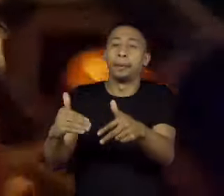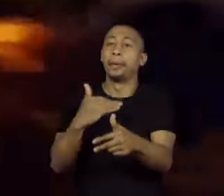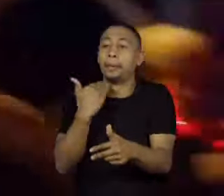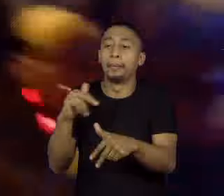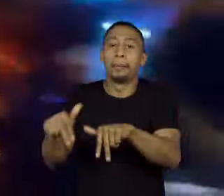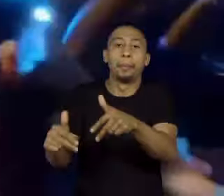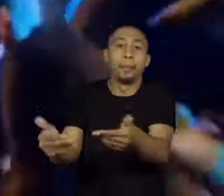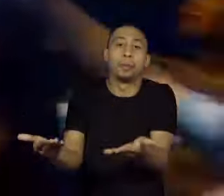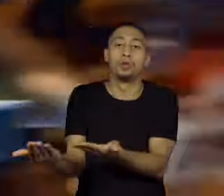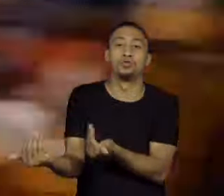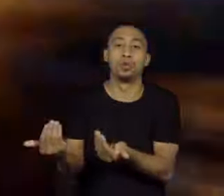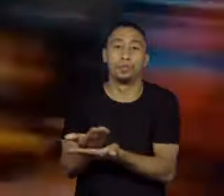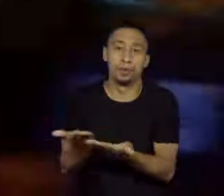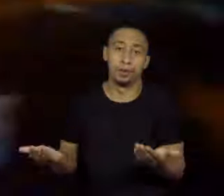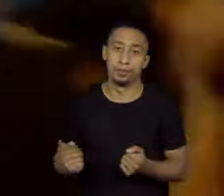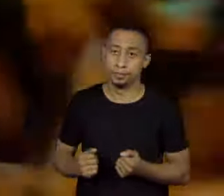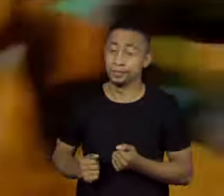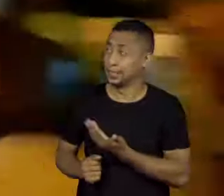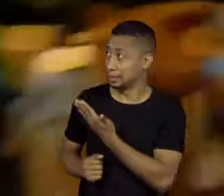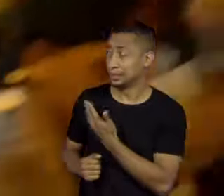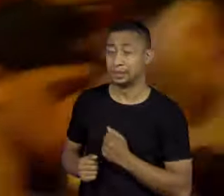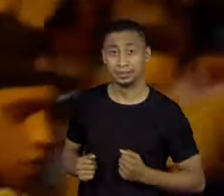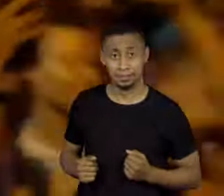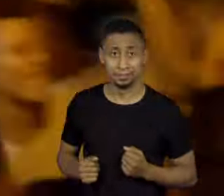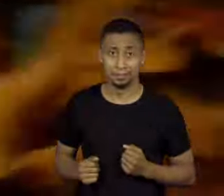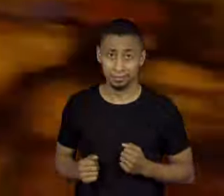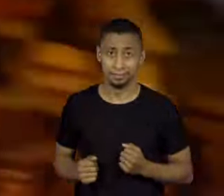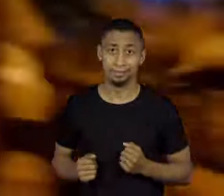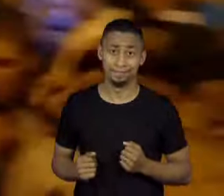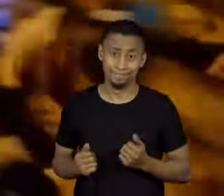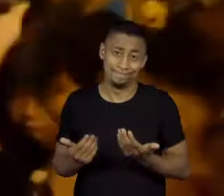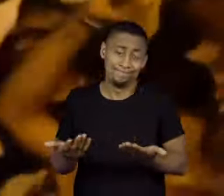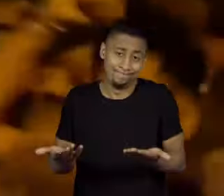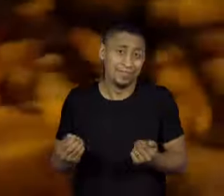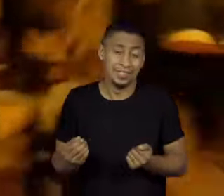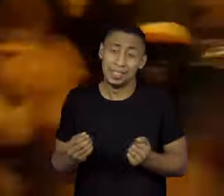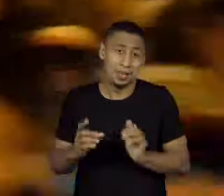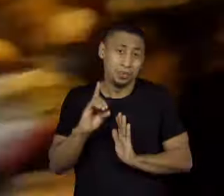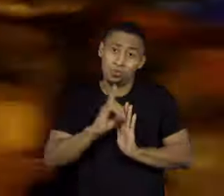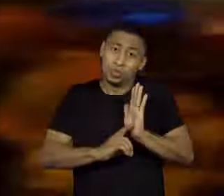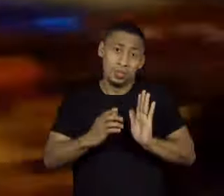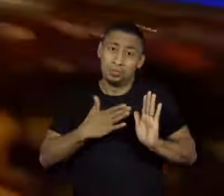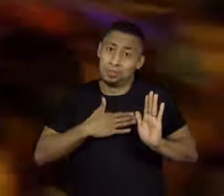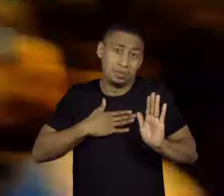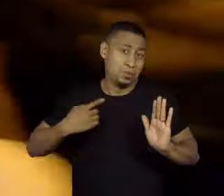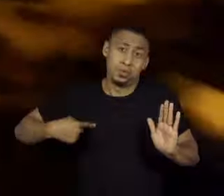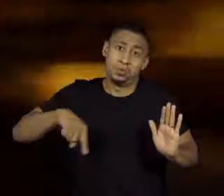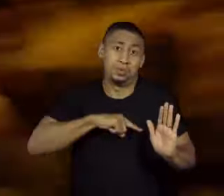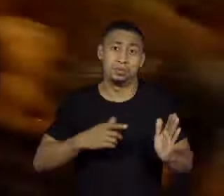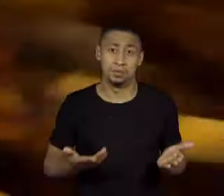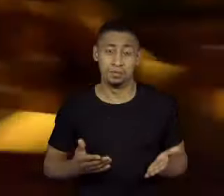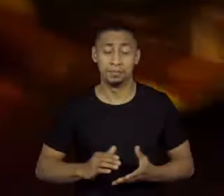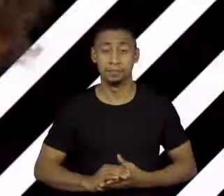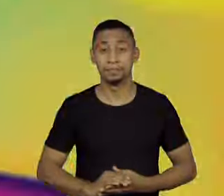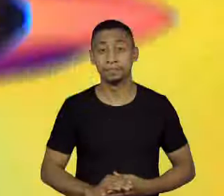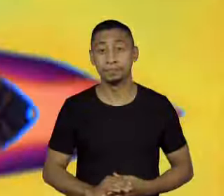nossa luta hoje, pra não deixar no esquecimento, tá ligado? É pra que nenhum jovem morra daqui pra frente.